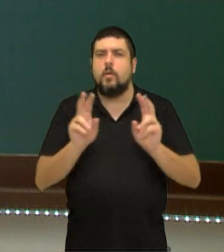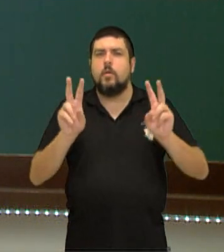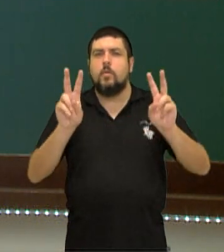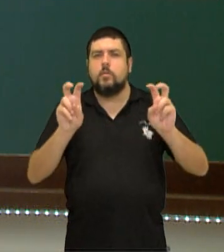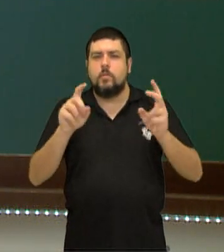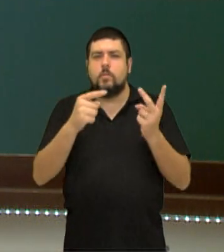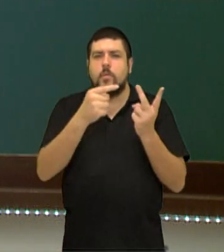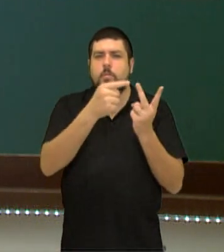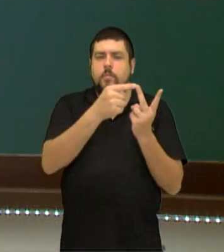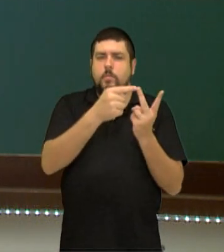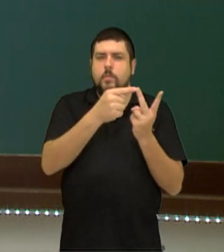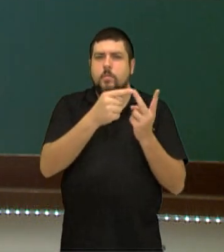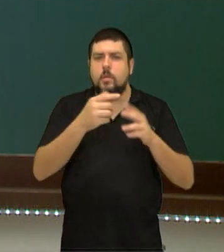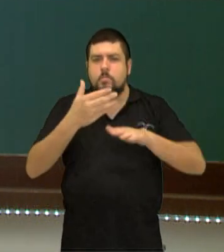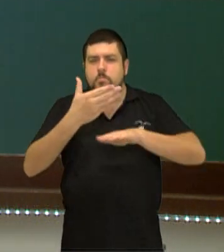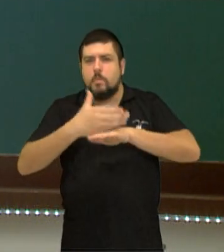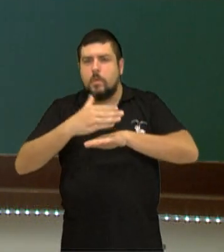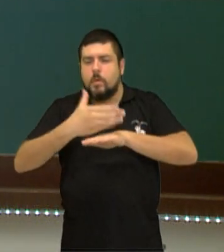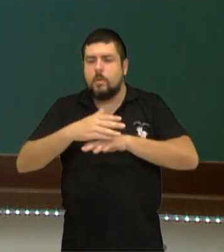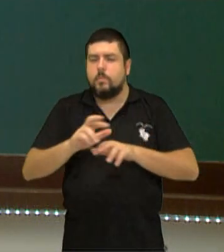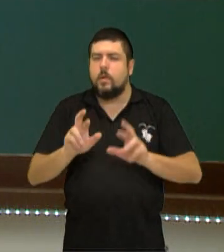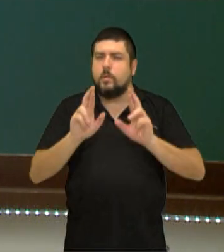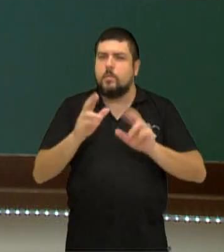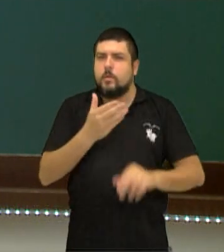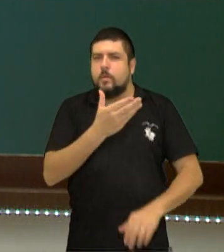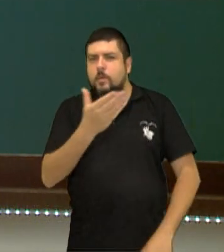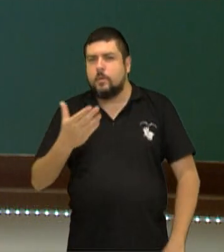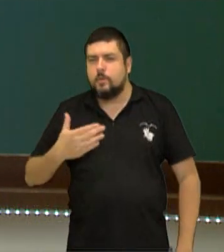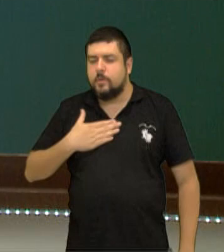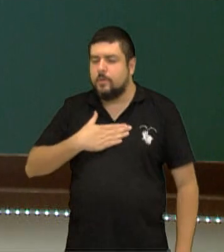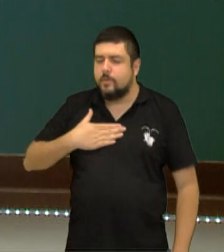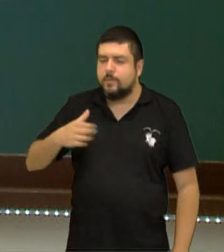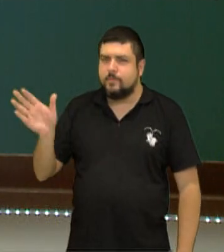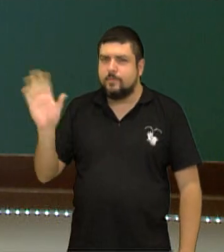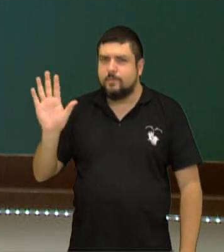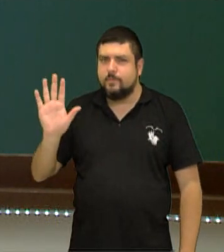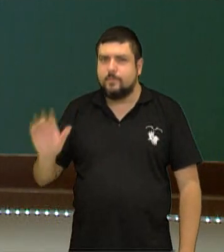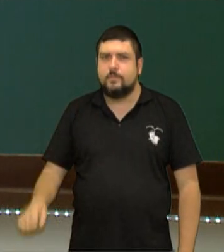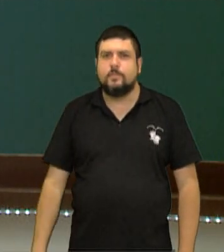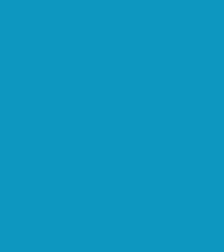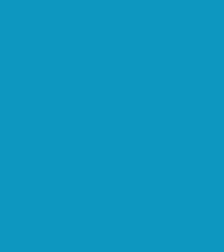problemas. Eu espero que vocês tenham gostado e até breve!